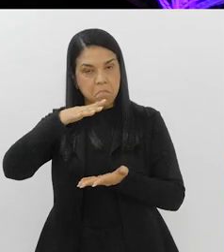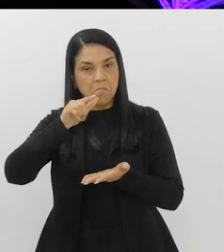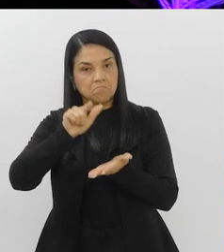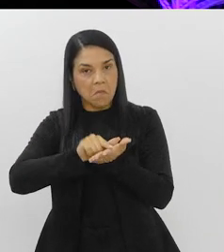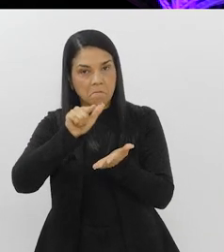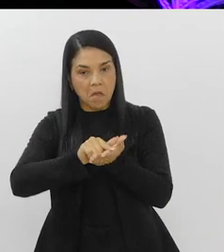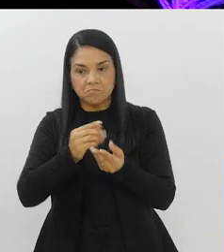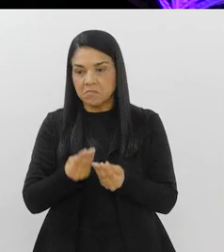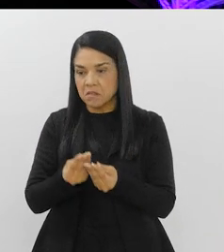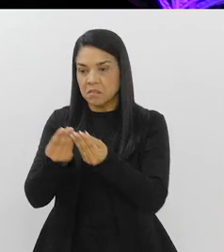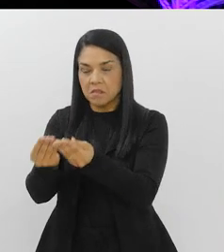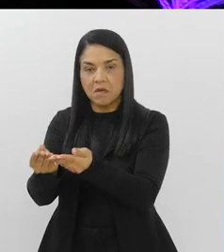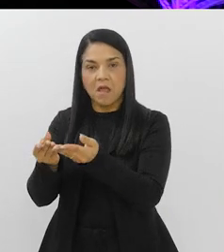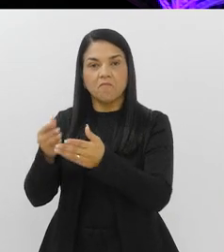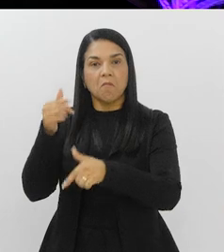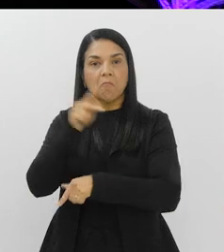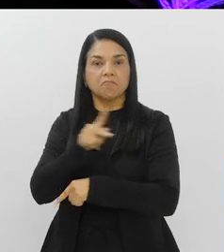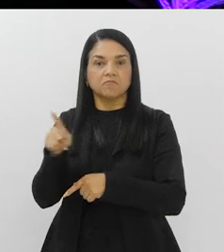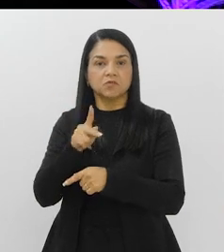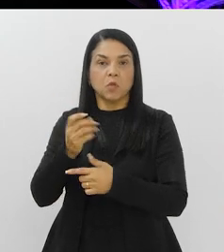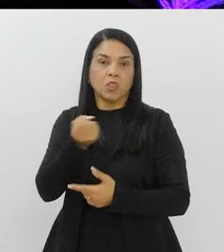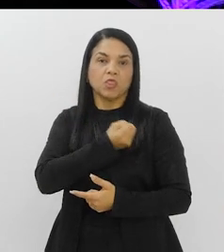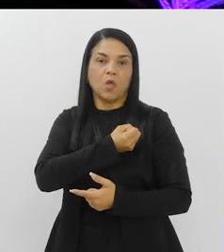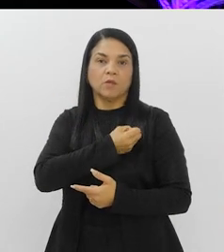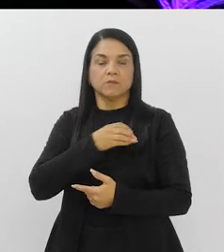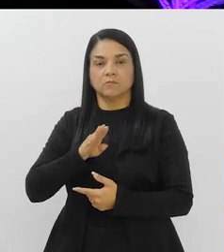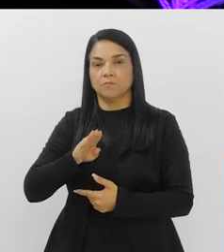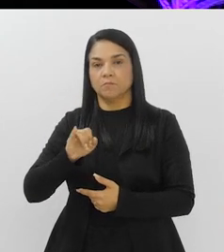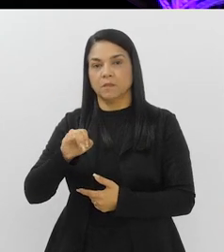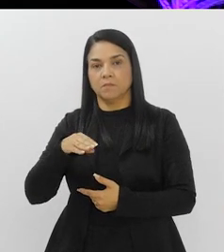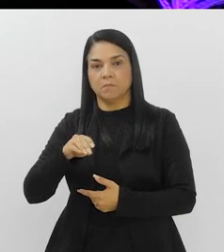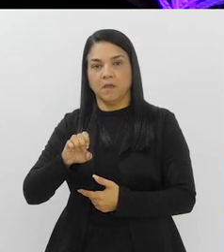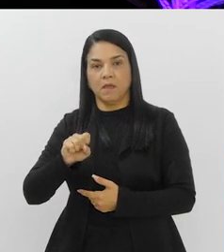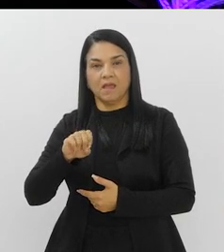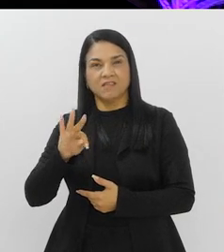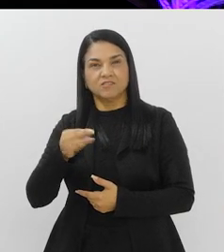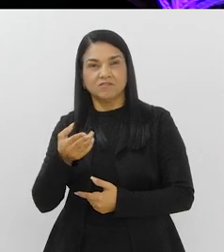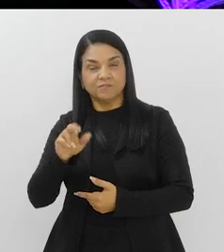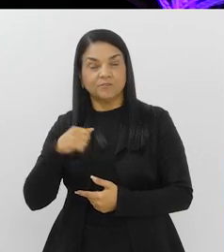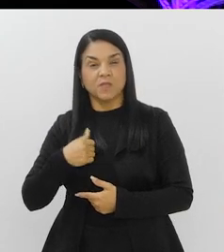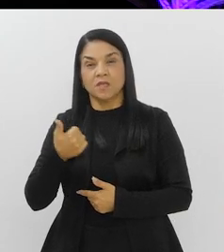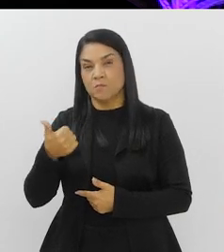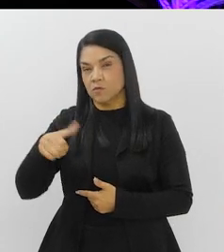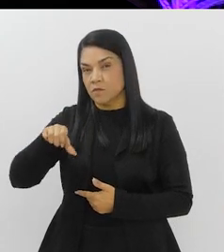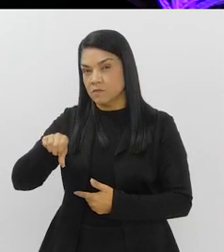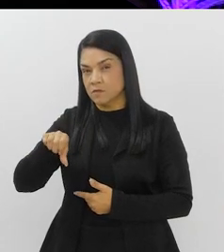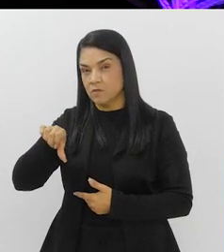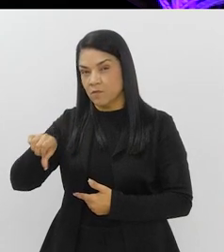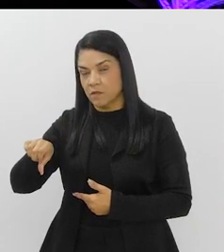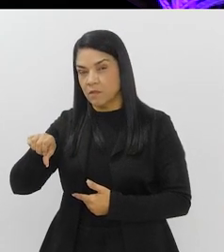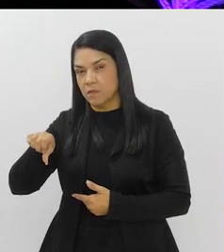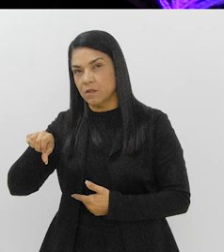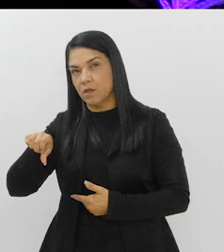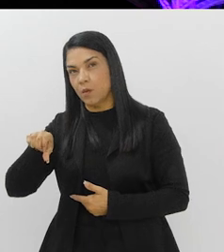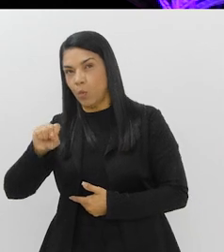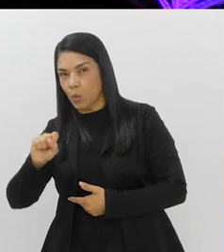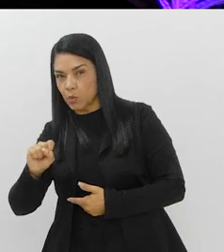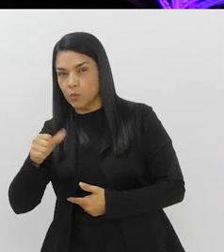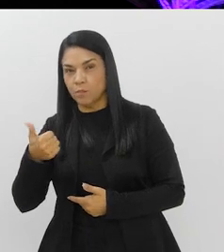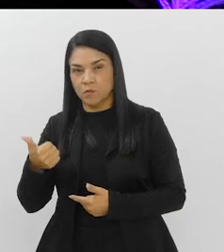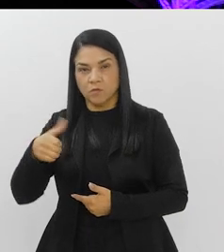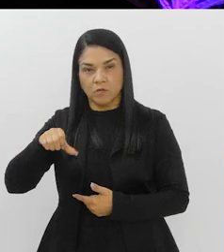Calhamaço de folha e entregava para ele lá era nota do bimestre sabe mas eu tive por exemplo 2099 no meu segundo ano 98